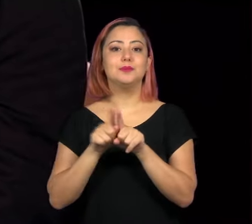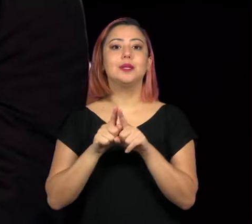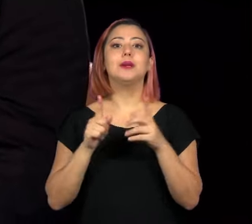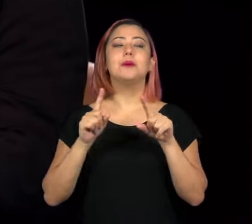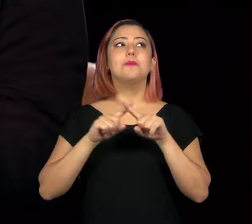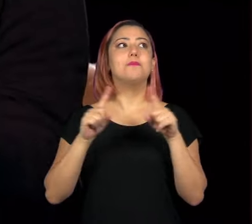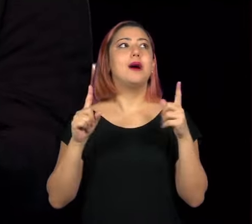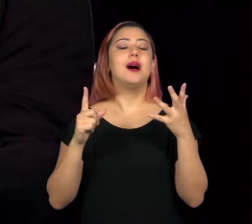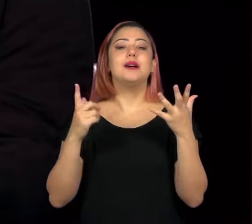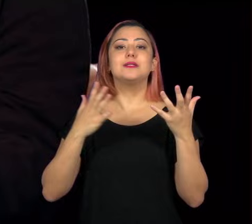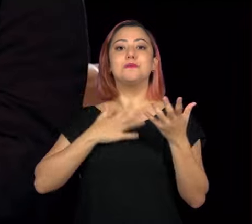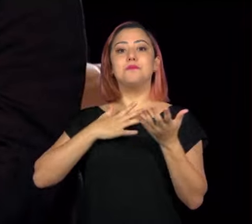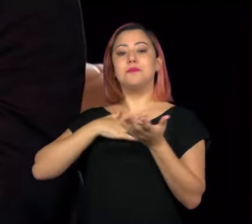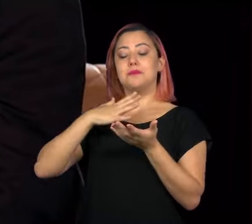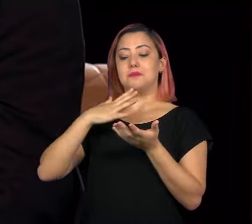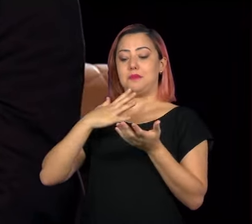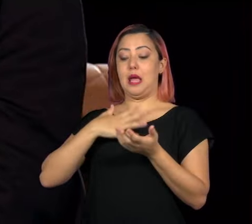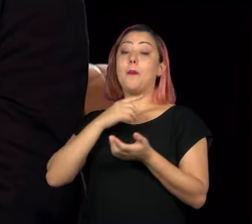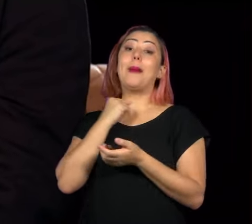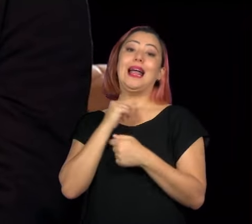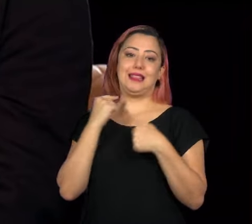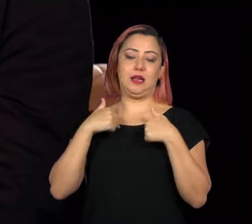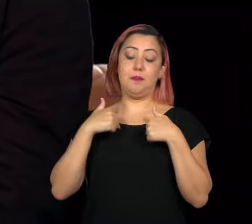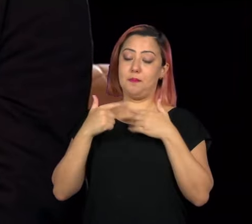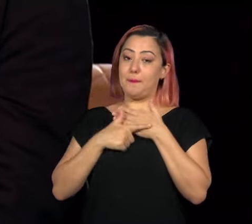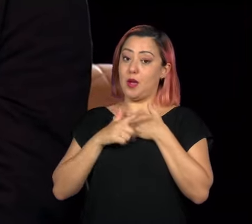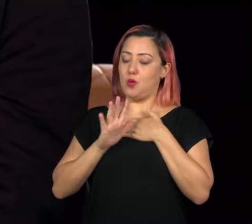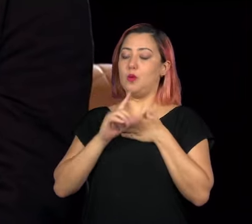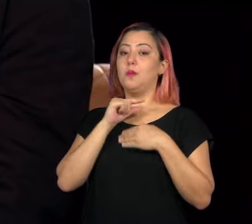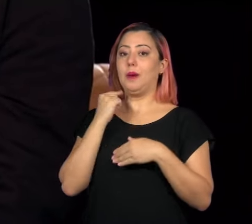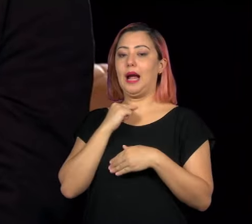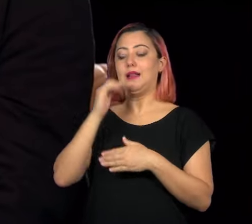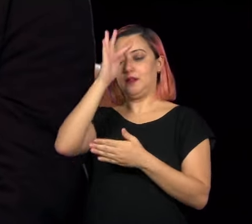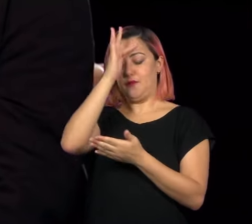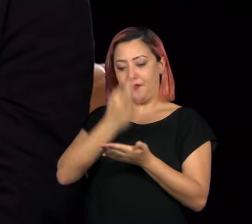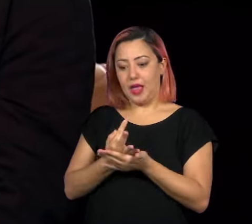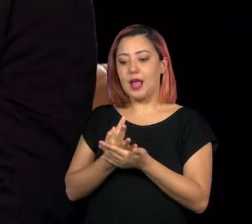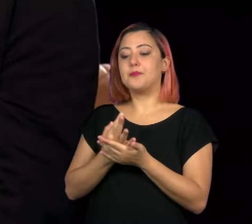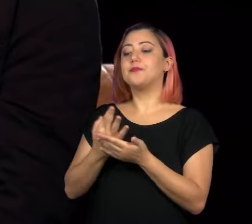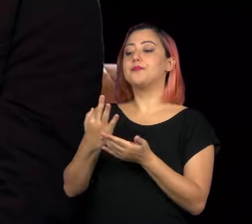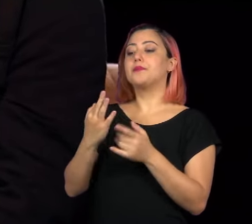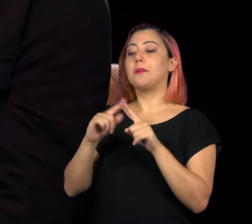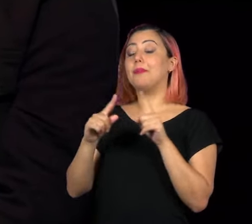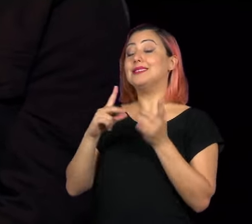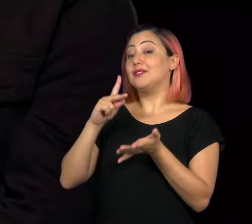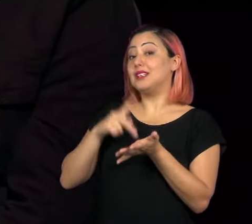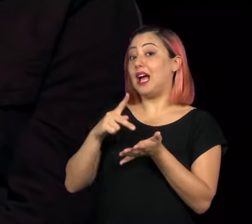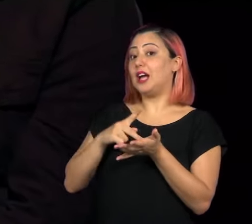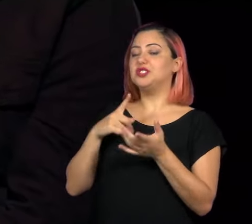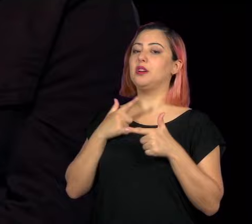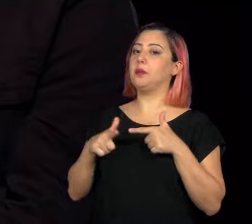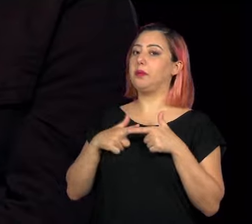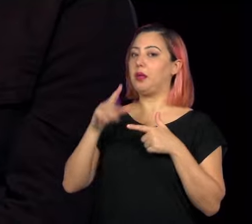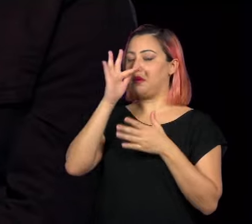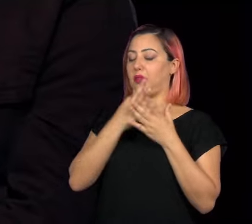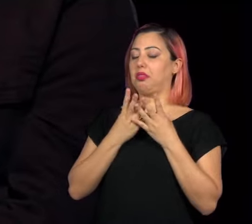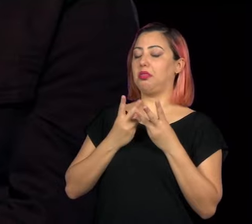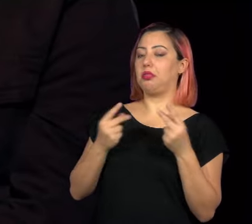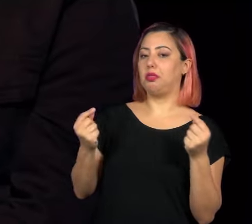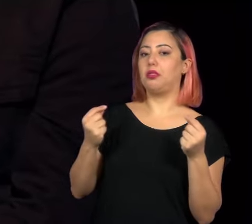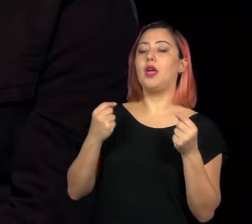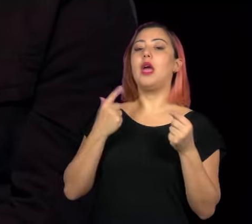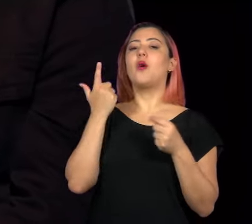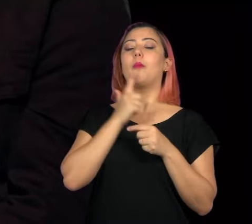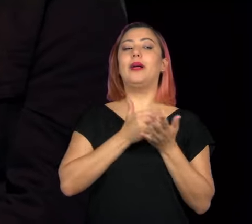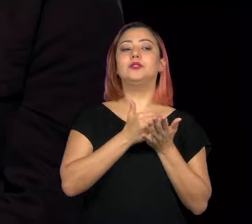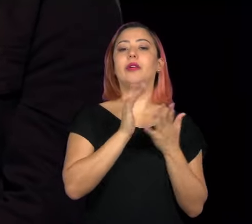né? A minha fé não melhora tanto, mas eu saio e arrumo uma namorada, então eu